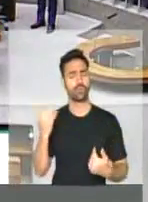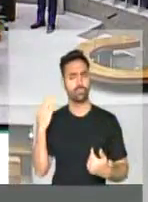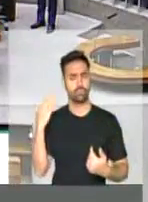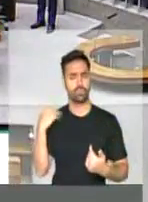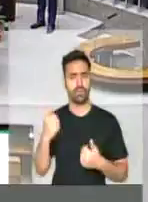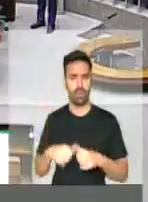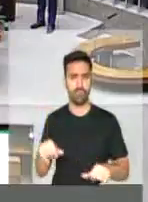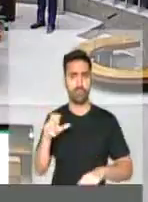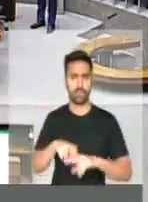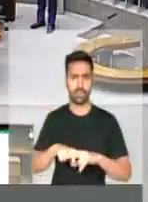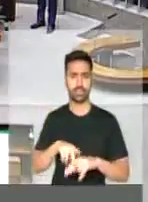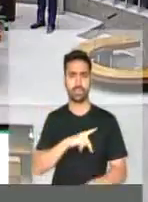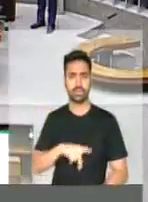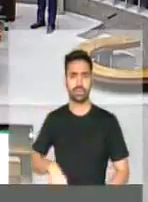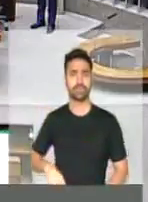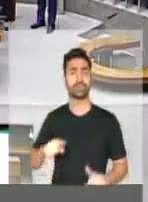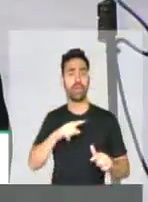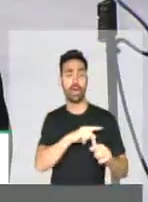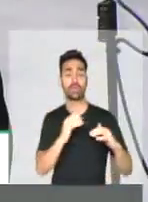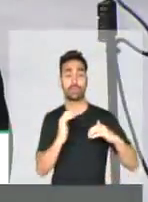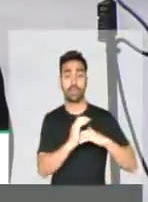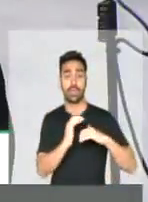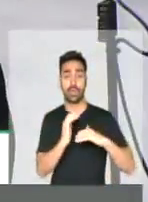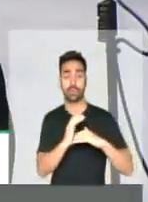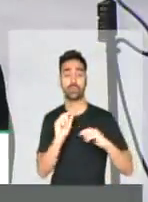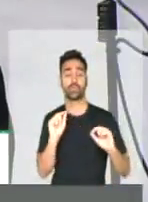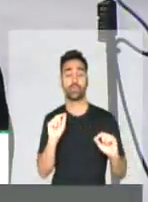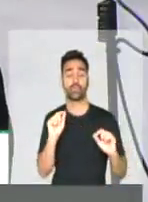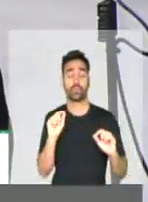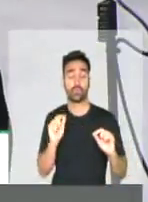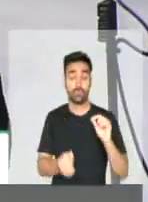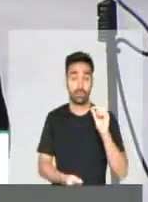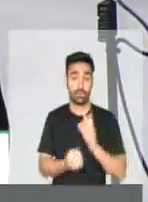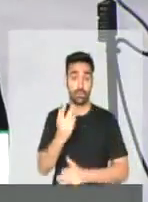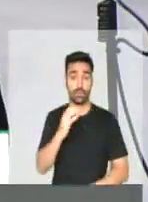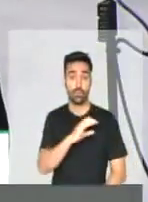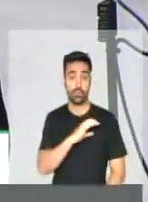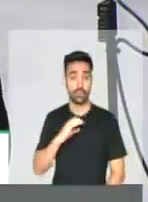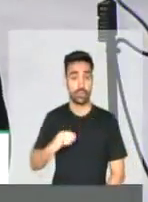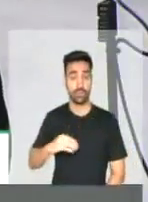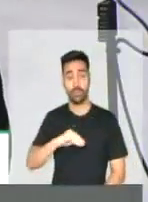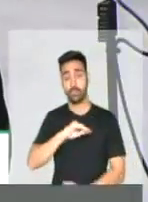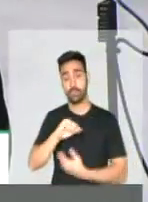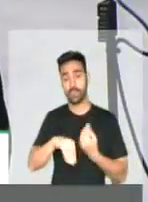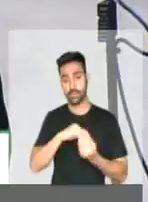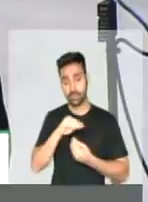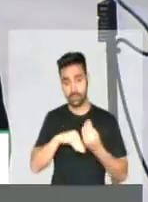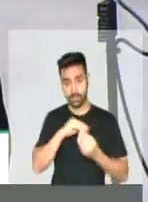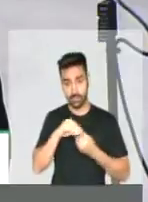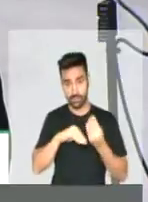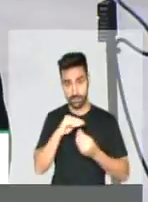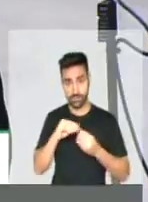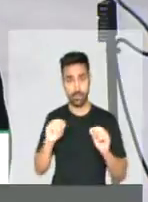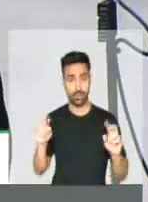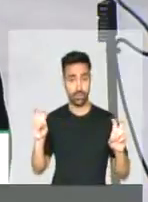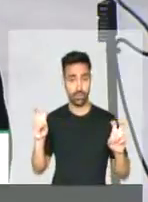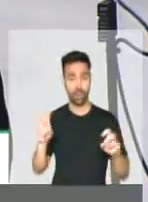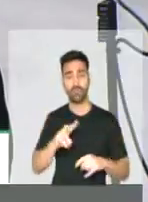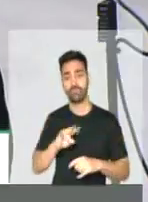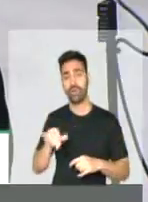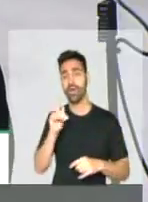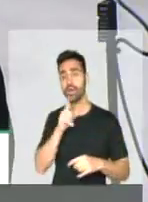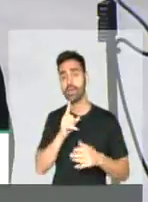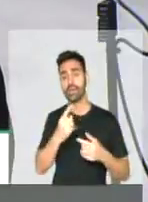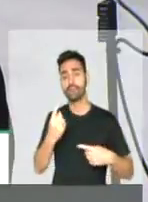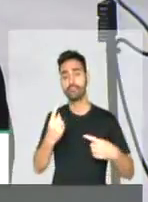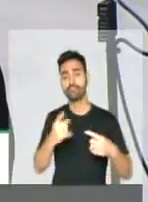agora no Senado Federal a instalação da comissão mista que vai tratar de examinar